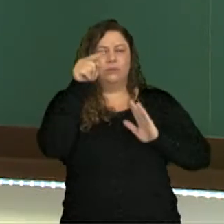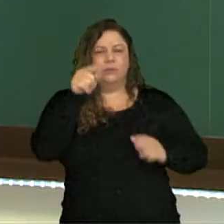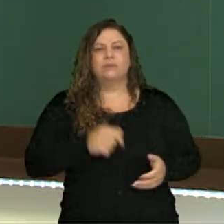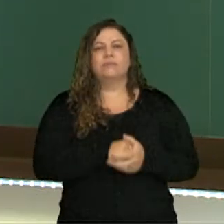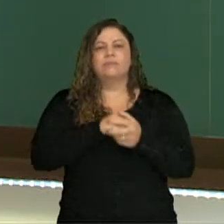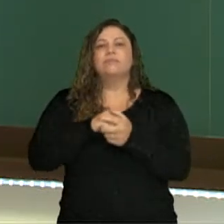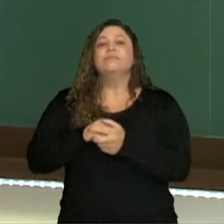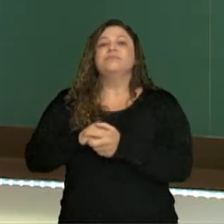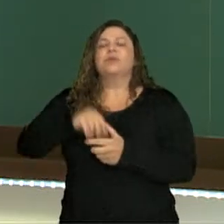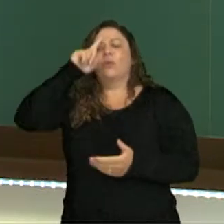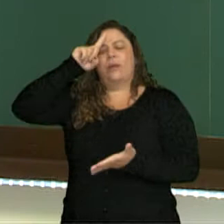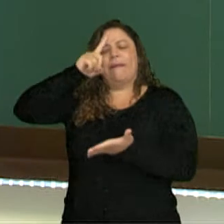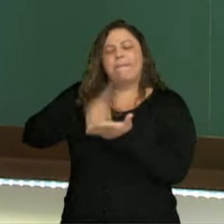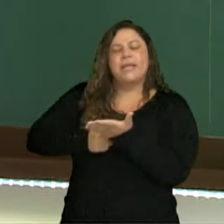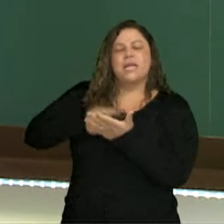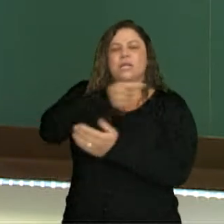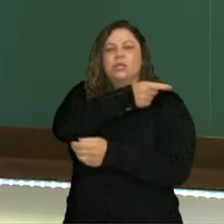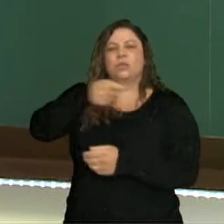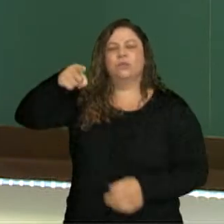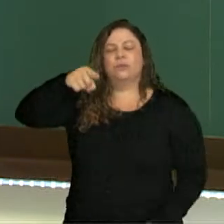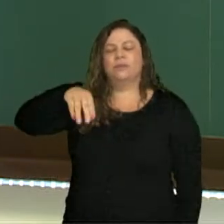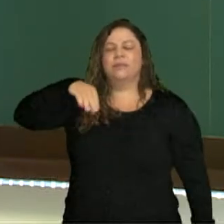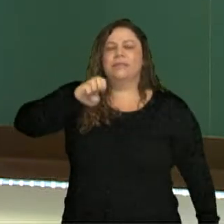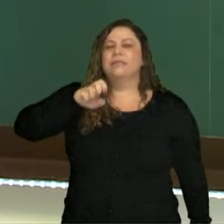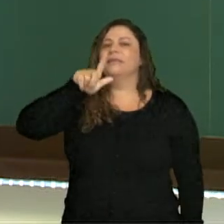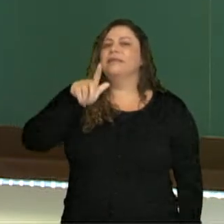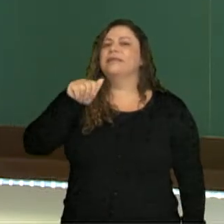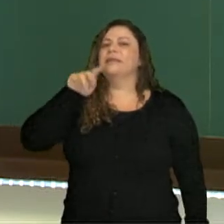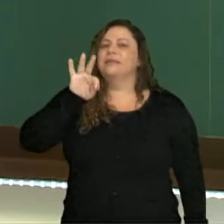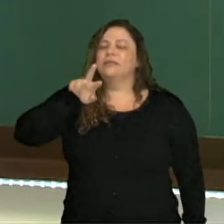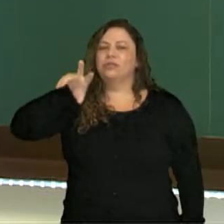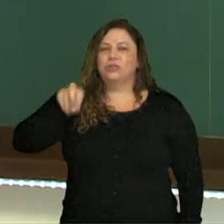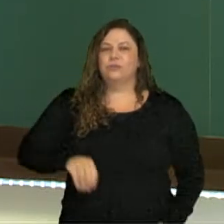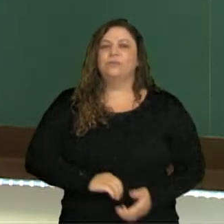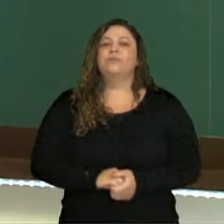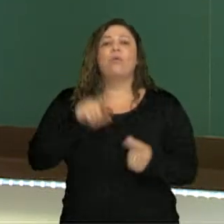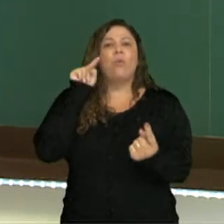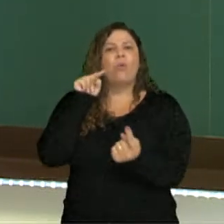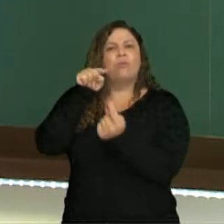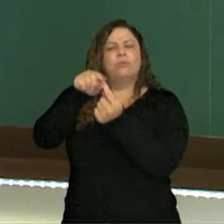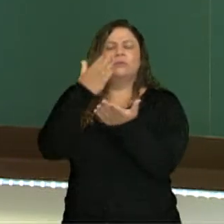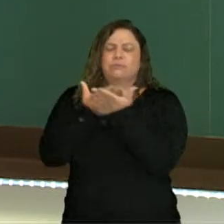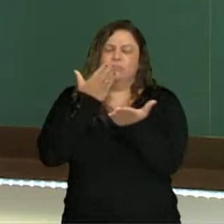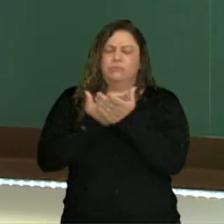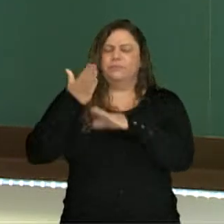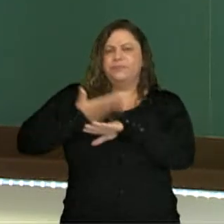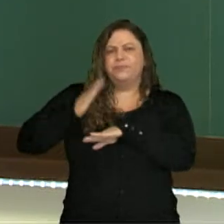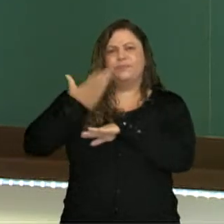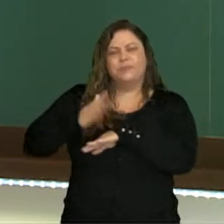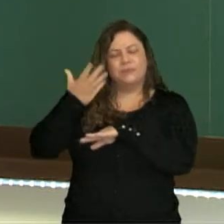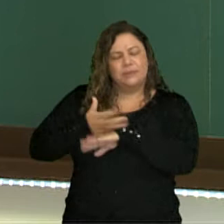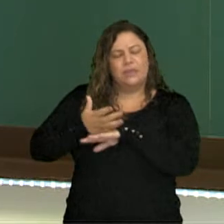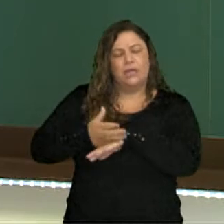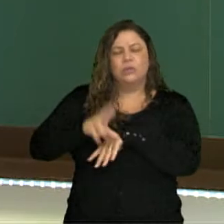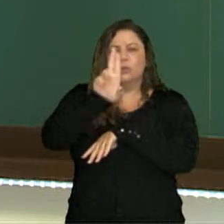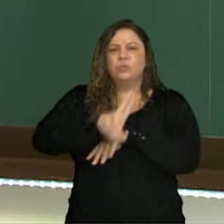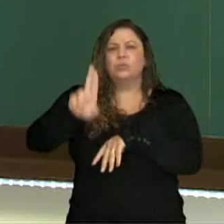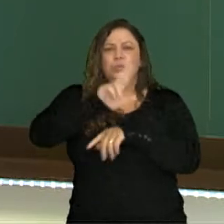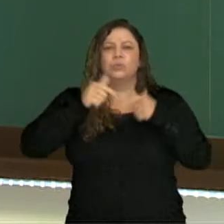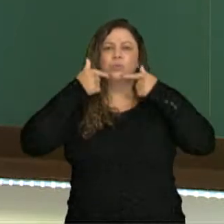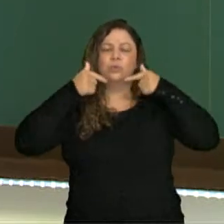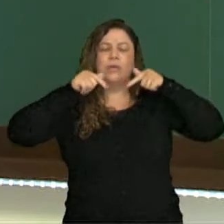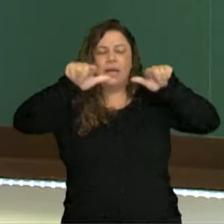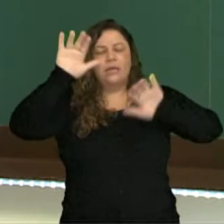imperativo negativo. O objetivo das nossas aulas são sempre promover práticas do uso da língua espanhola de